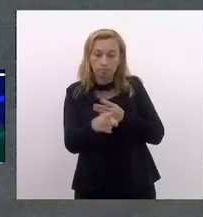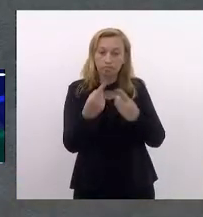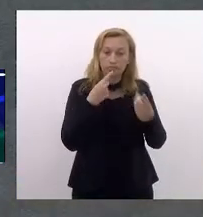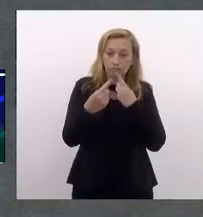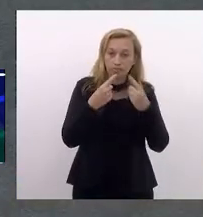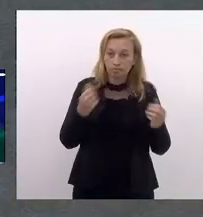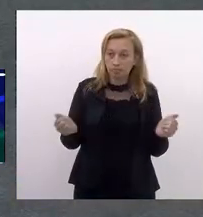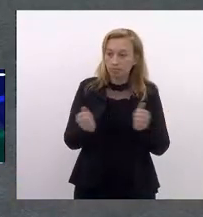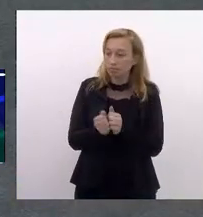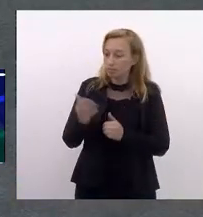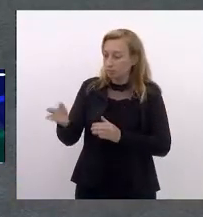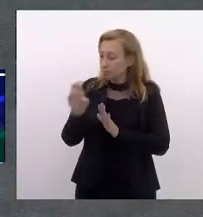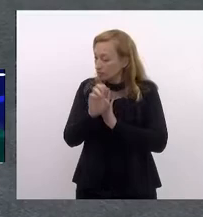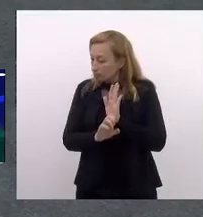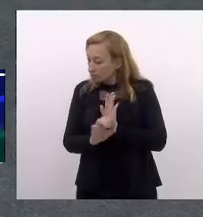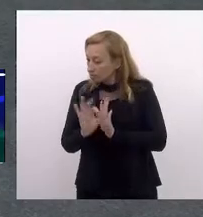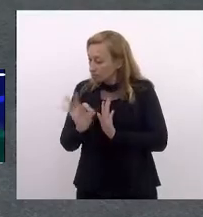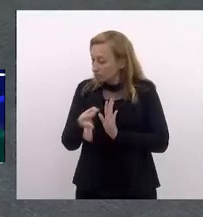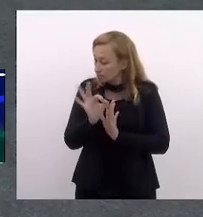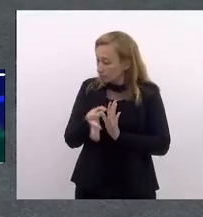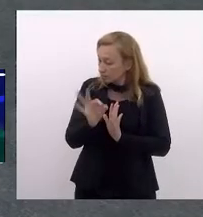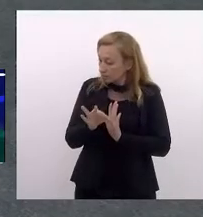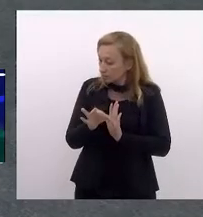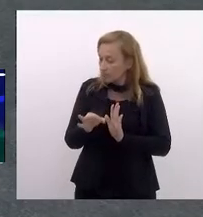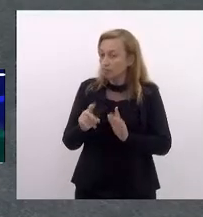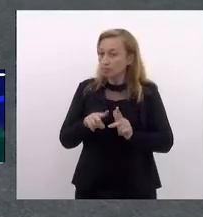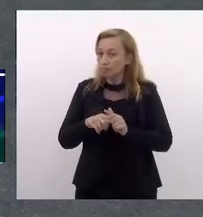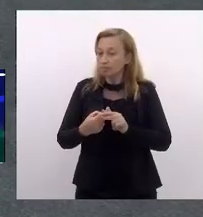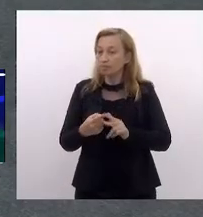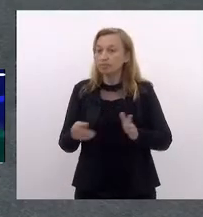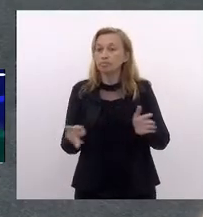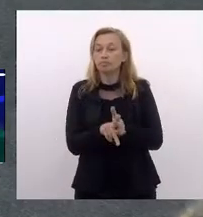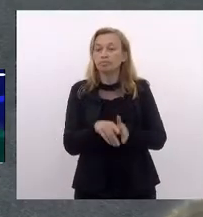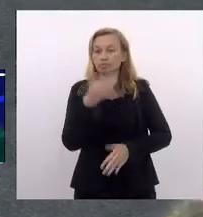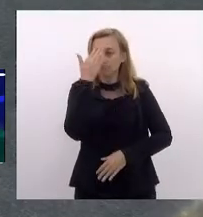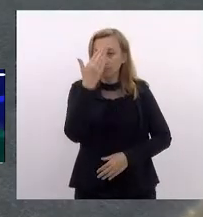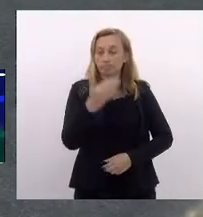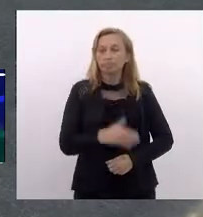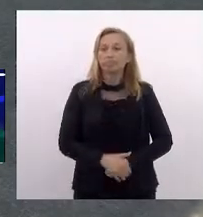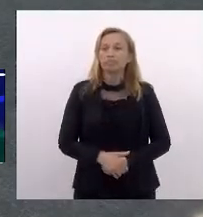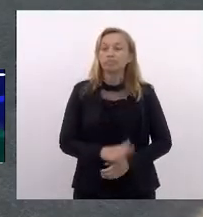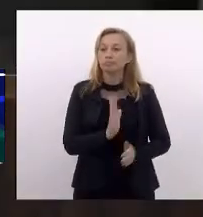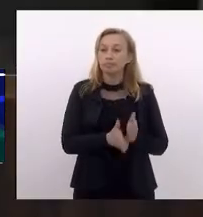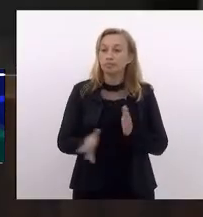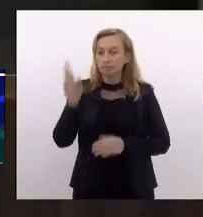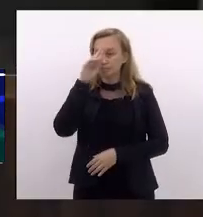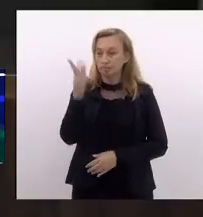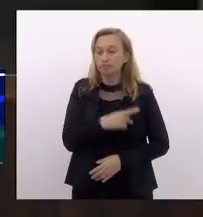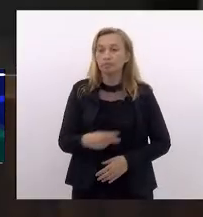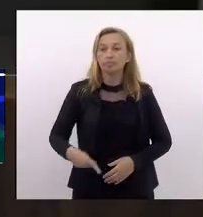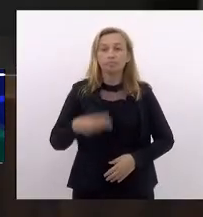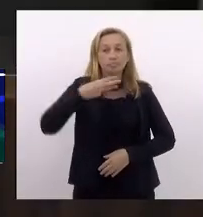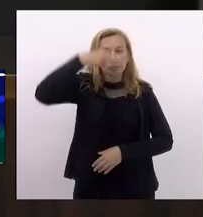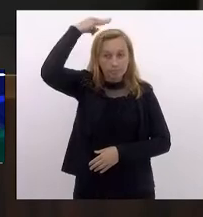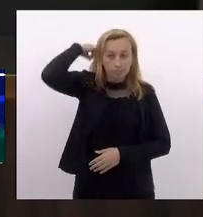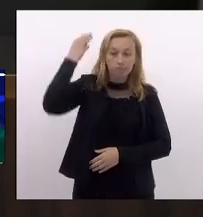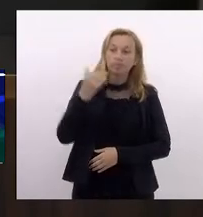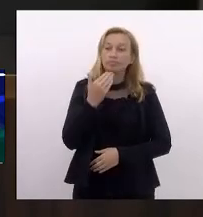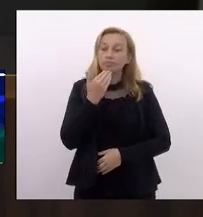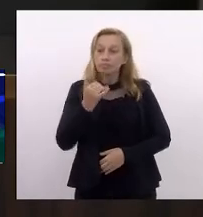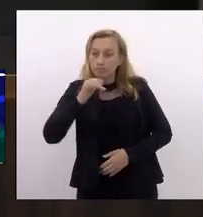discutir com eles as emendas que serão necessárias para aperfeiçoar o projeto muito obrigado pelo Deputado Marcio